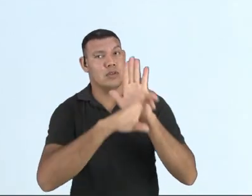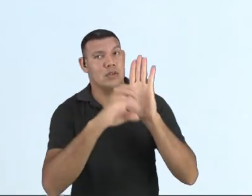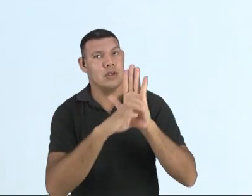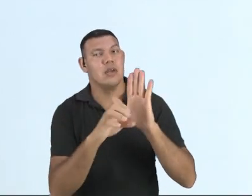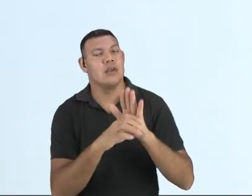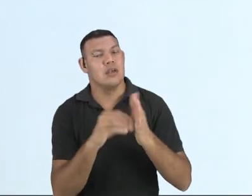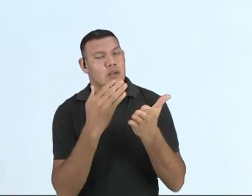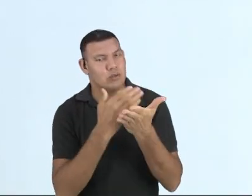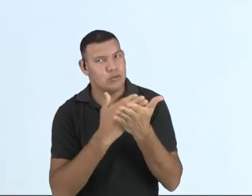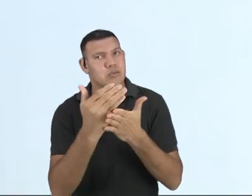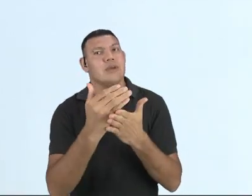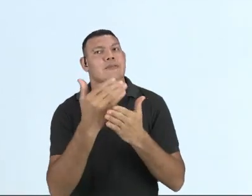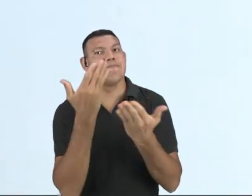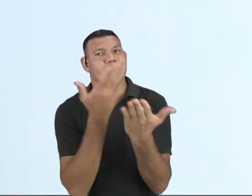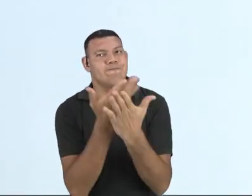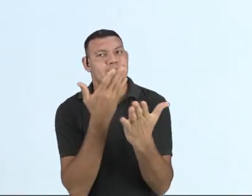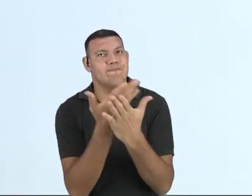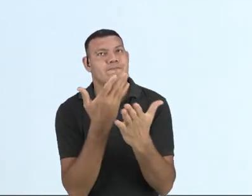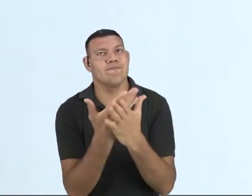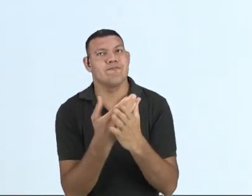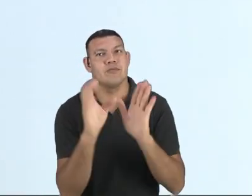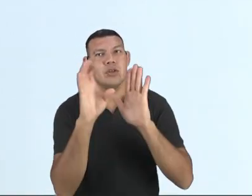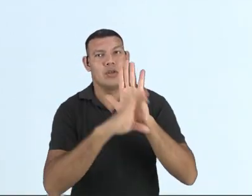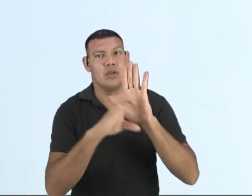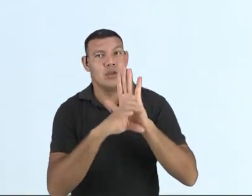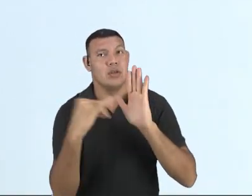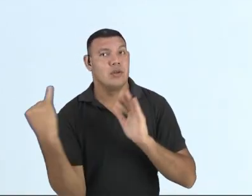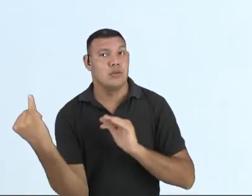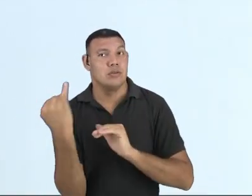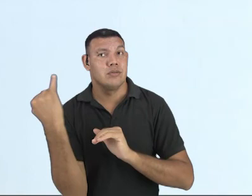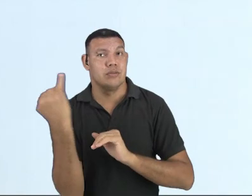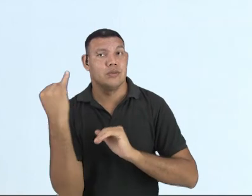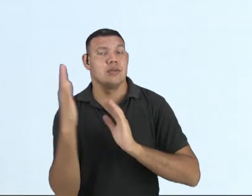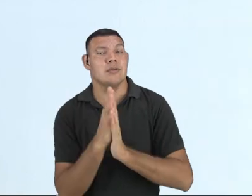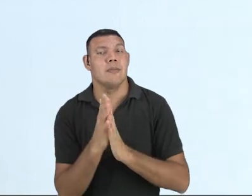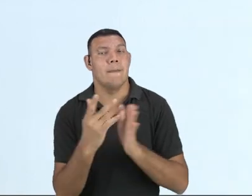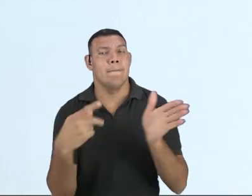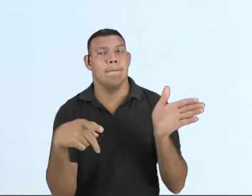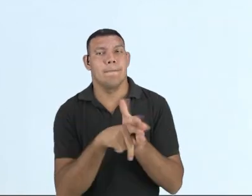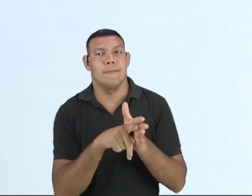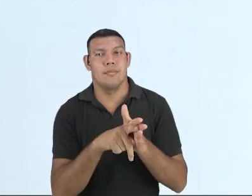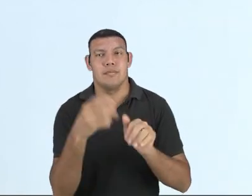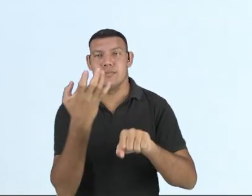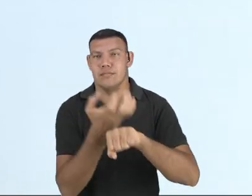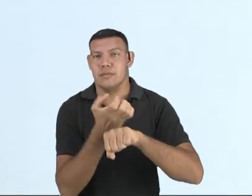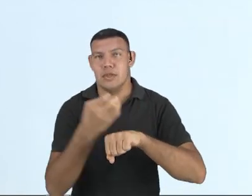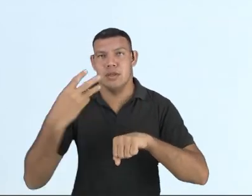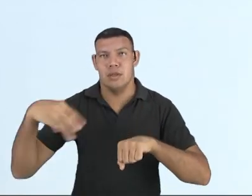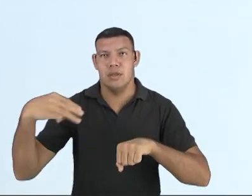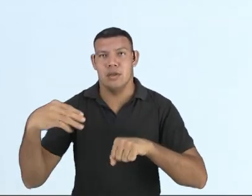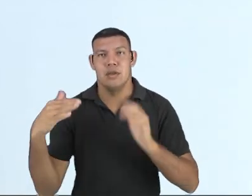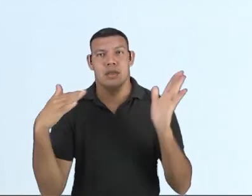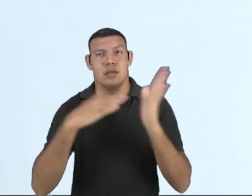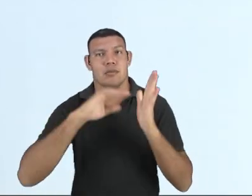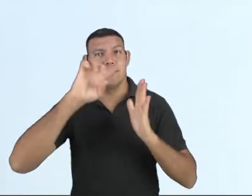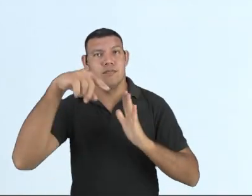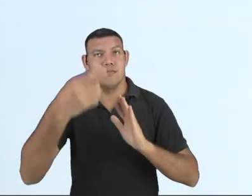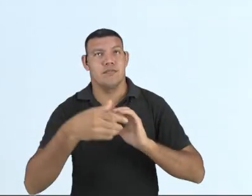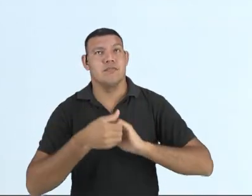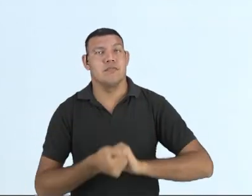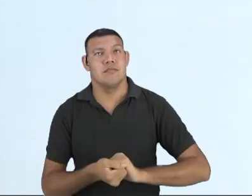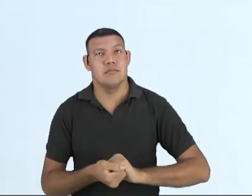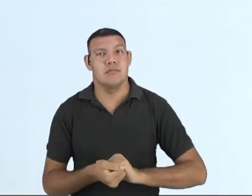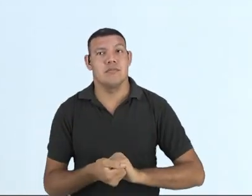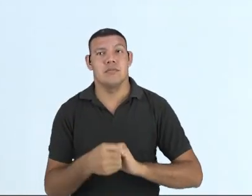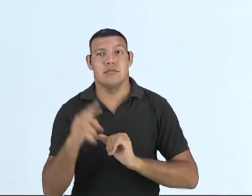daqui para frente vai dar um pouquinho mais sobre esse conteúdo muito importante da Matemática Ok então até a próxima aula não